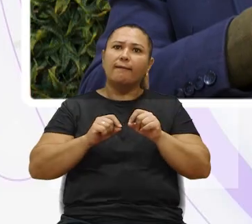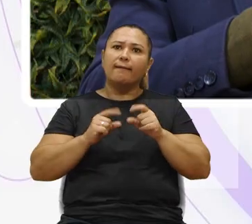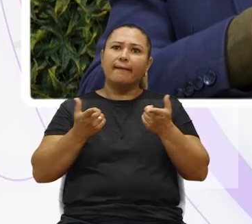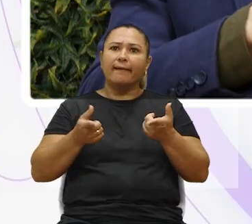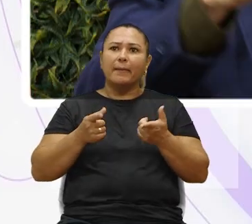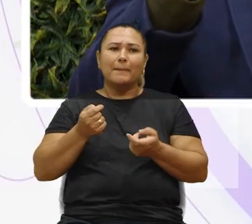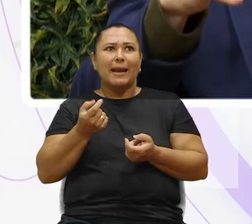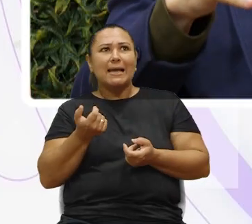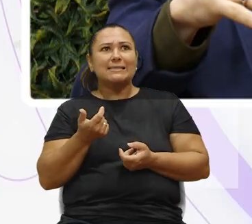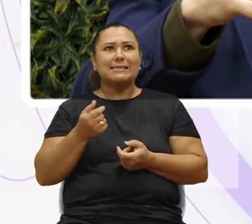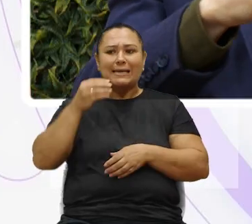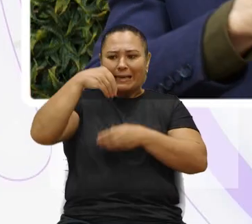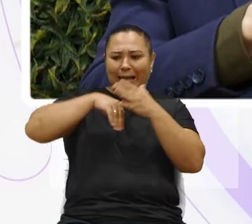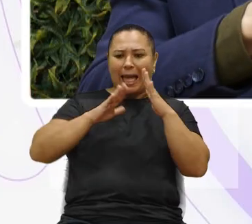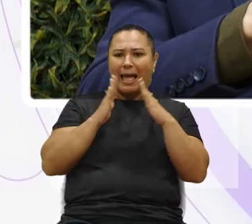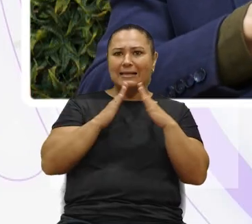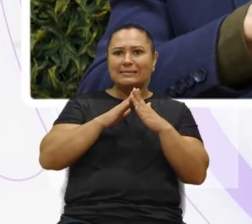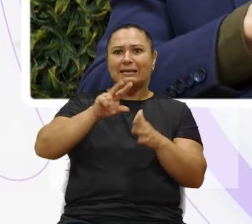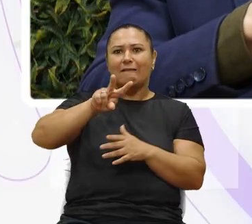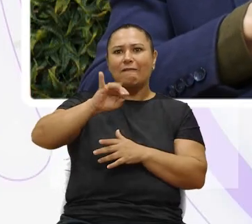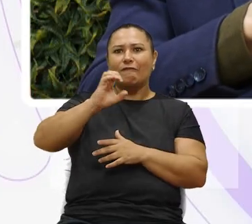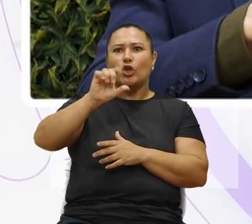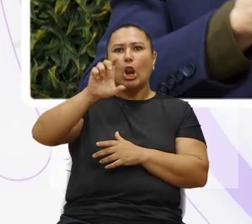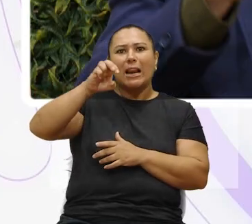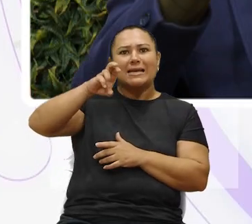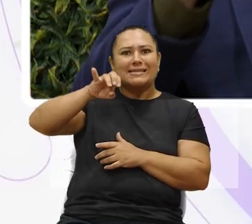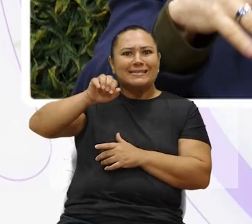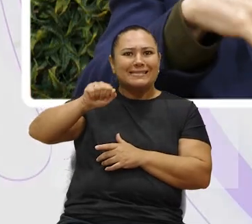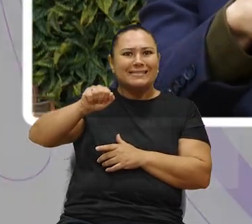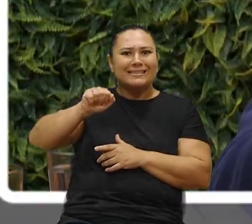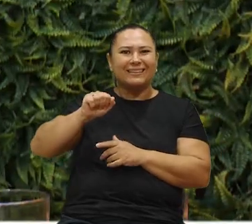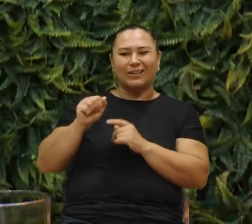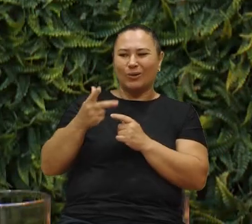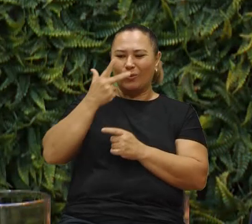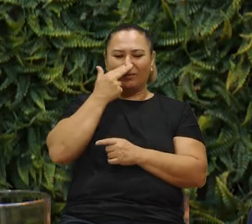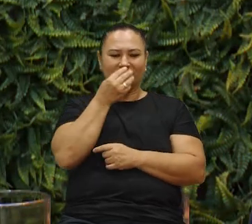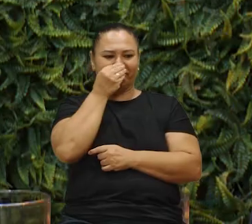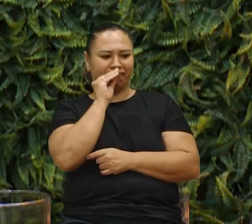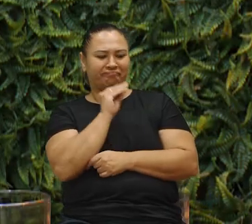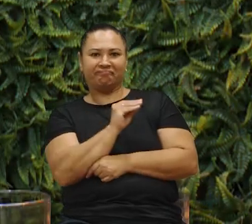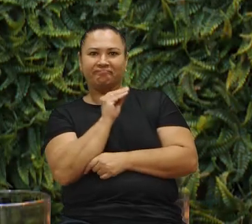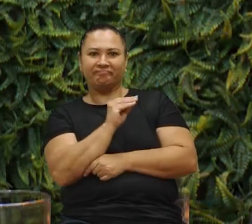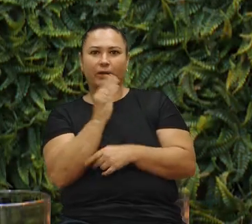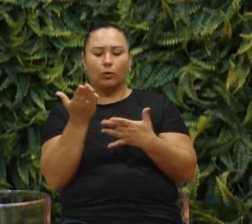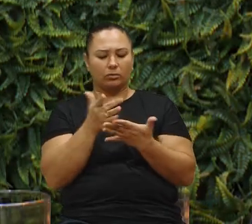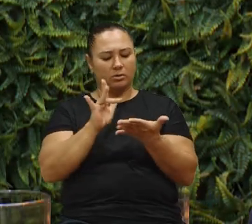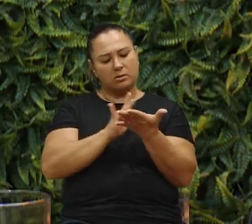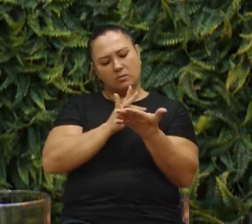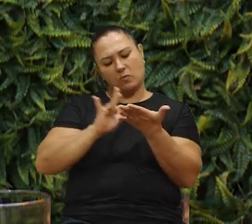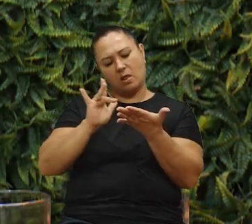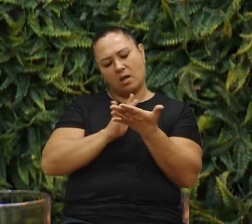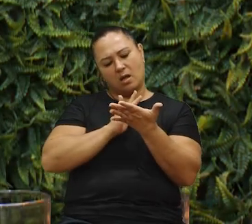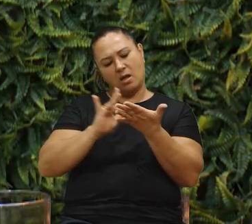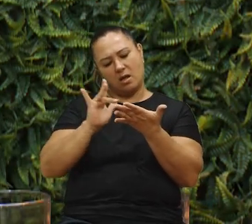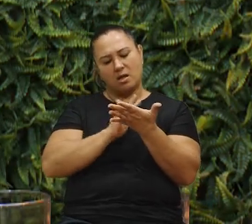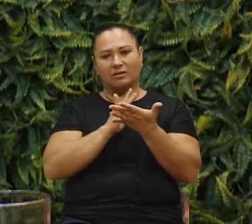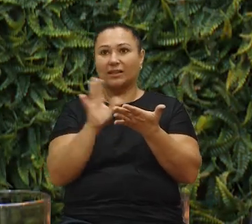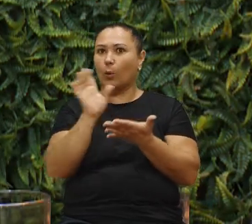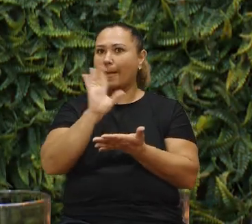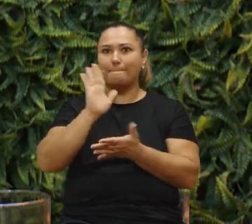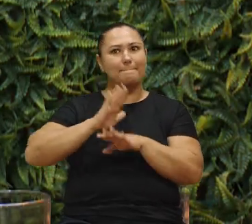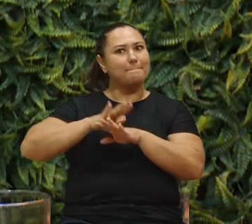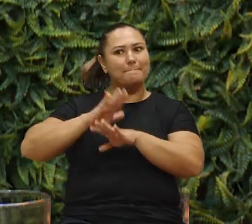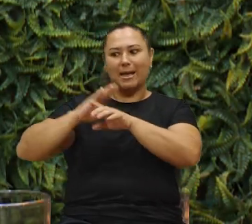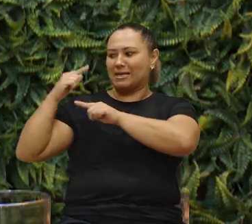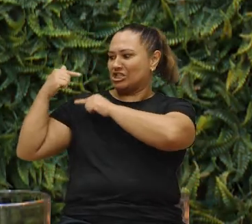catalogada, que é a violência da indiferença. Né? Porque hoje essa questão do celular e da imersão assim, nas redes sociais, ela